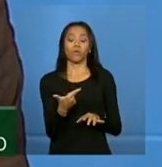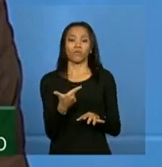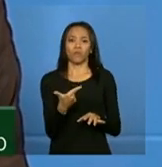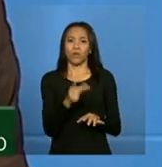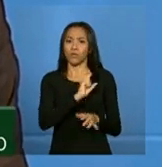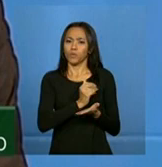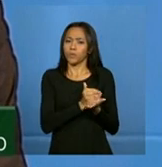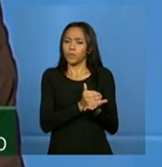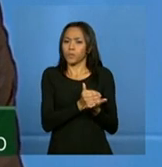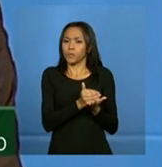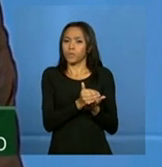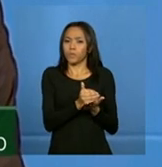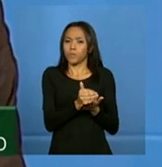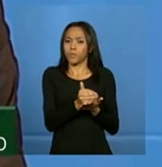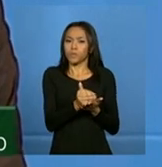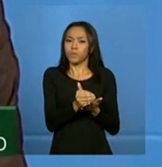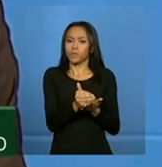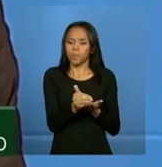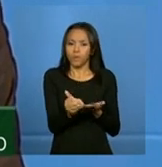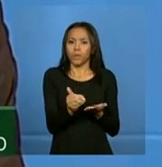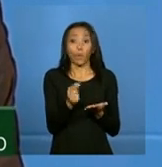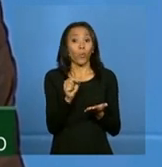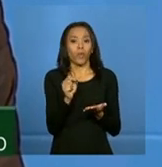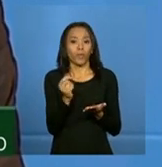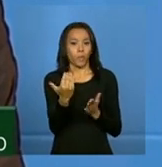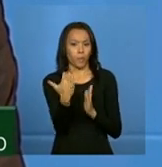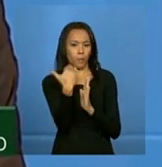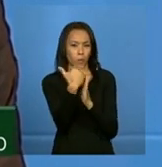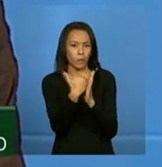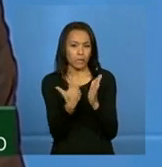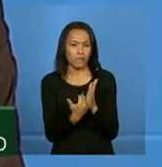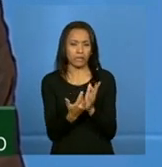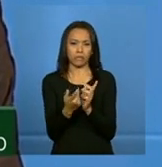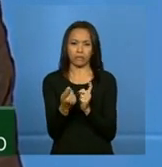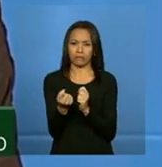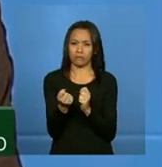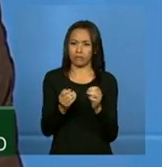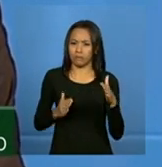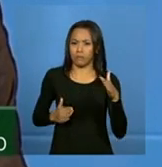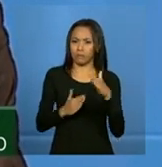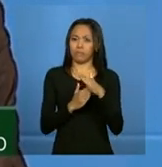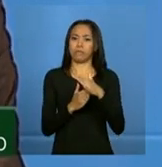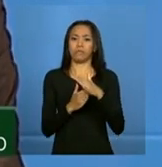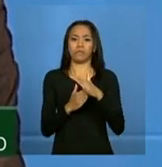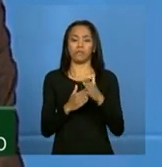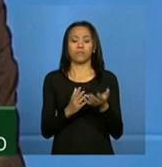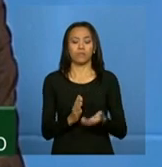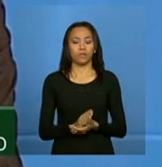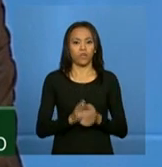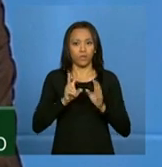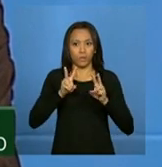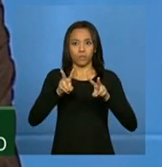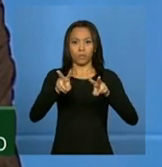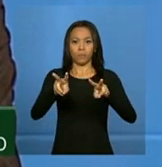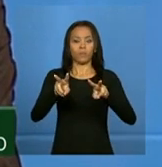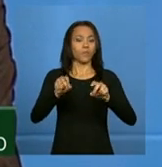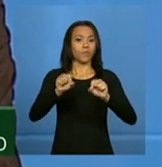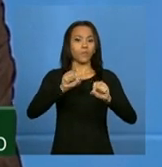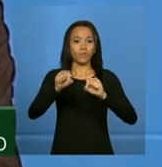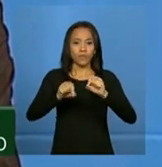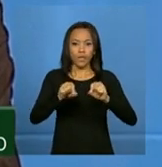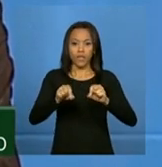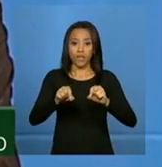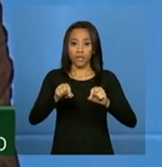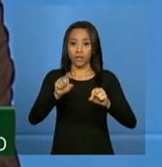inicial com programas limitados, com horizontes no tempo, que